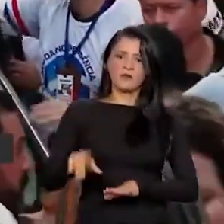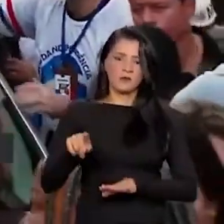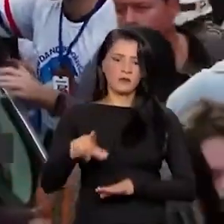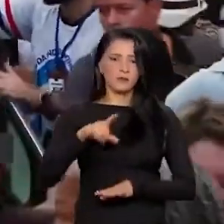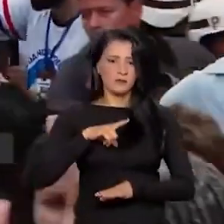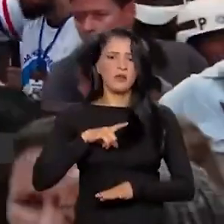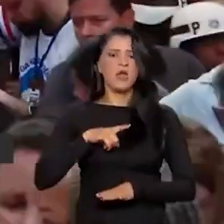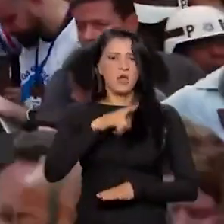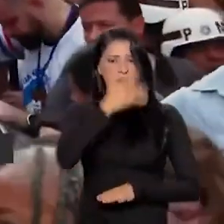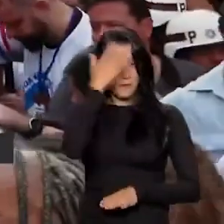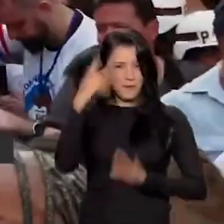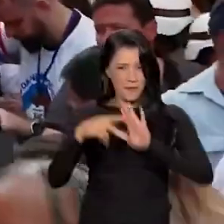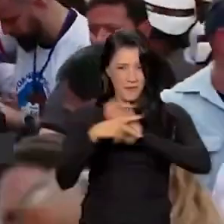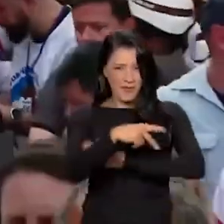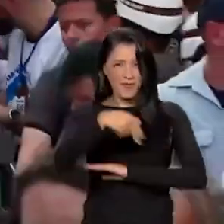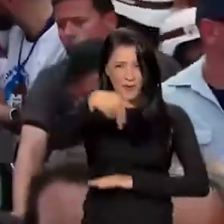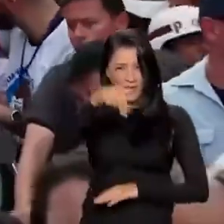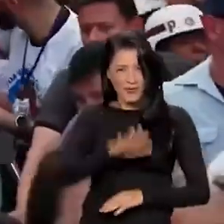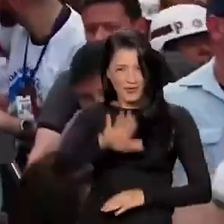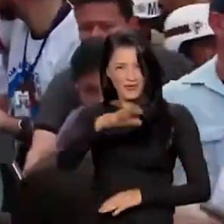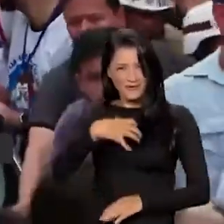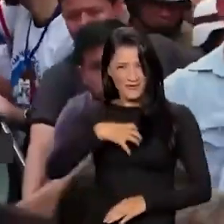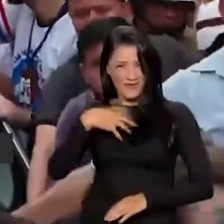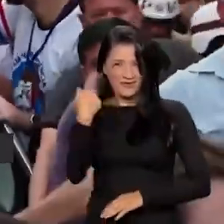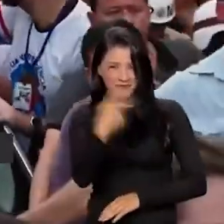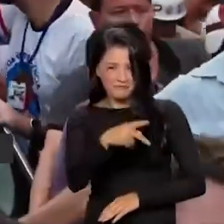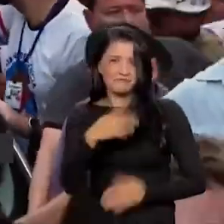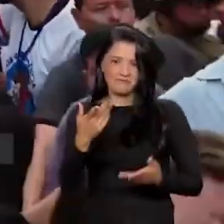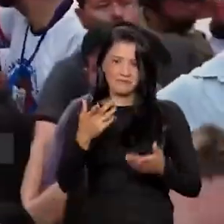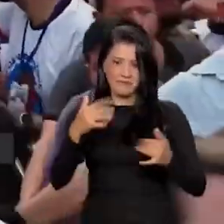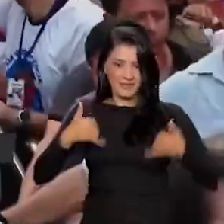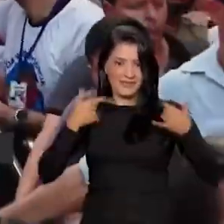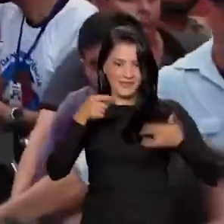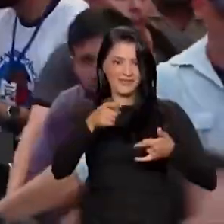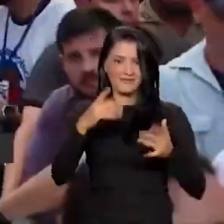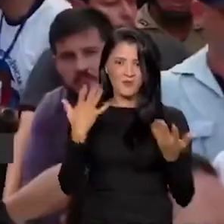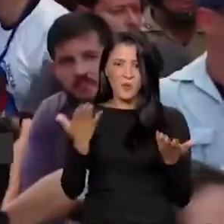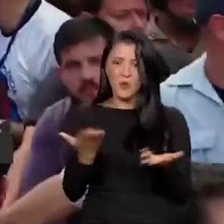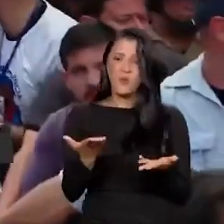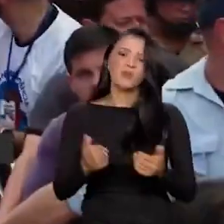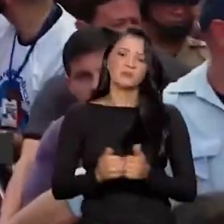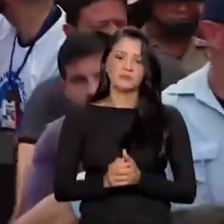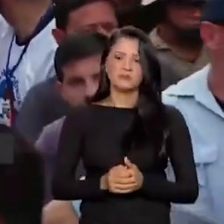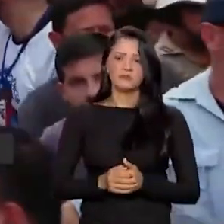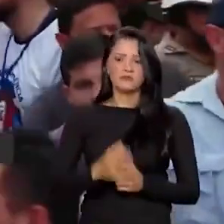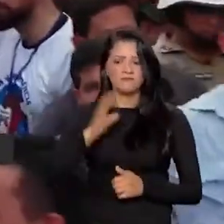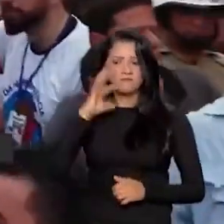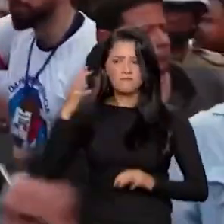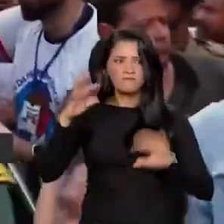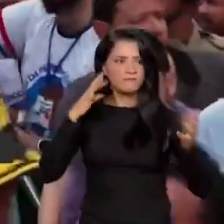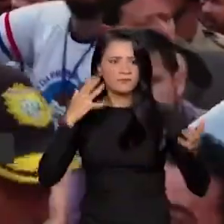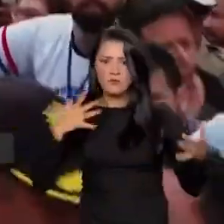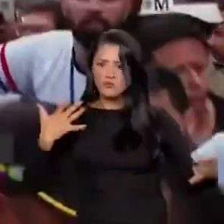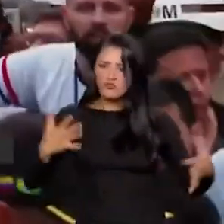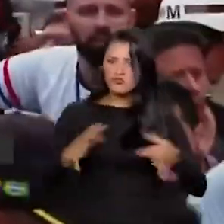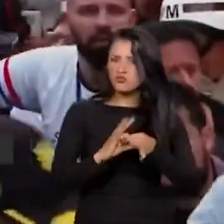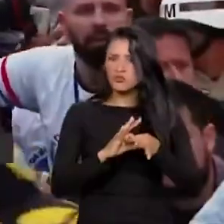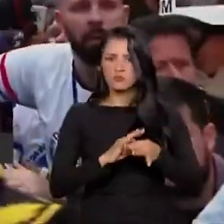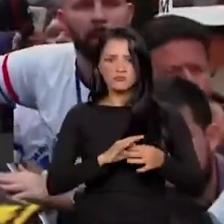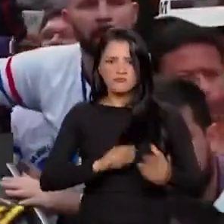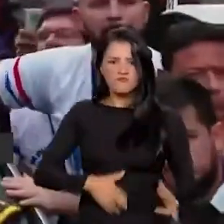e os nordestinos, os baianos, no caso dessa celebração, decidiram se unir e se